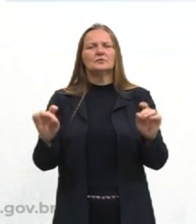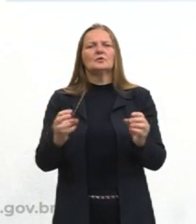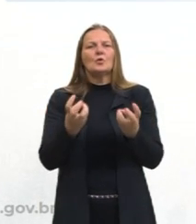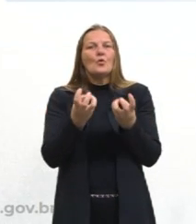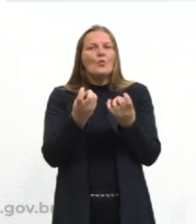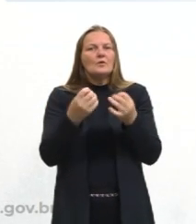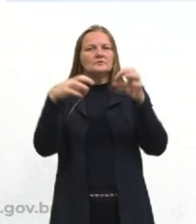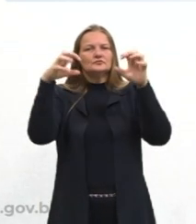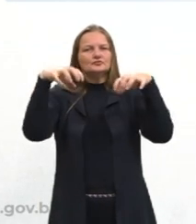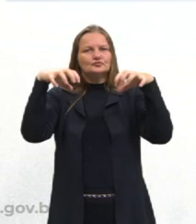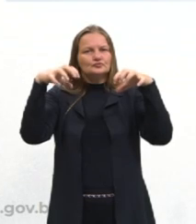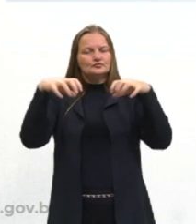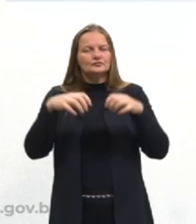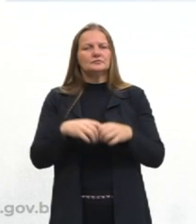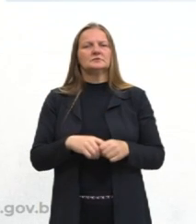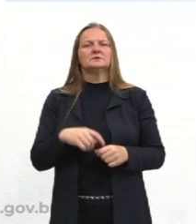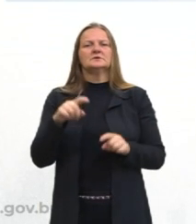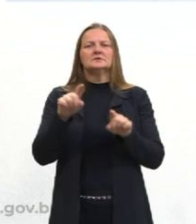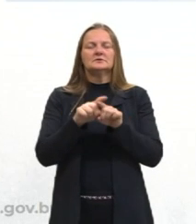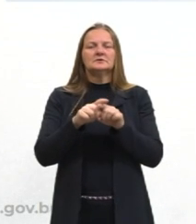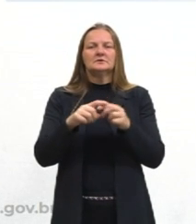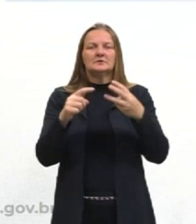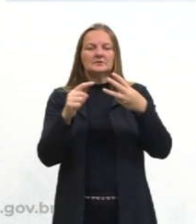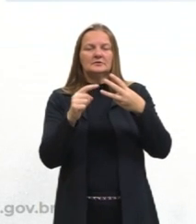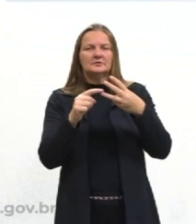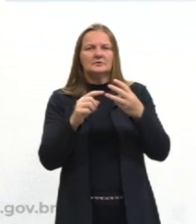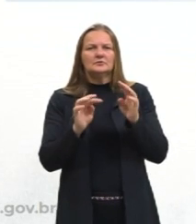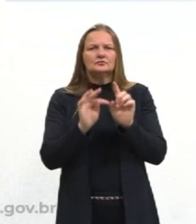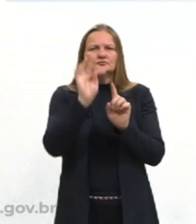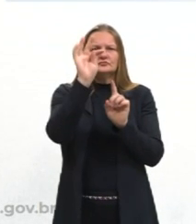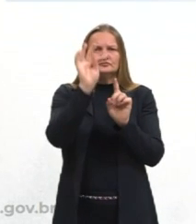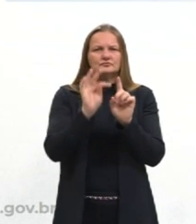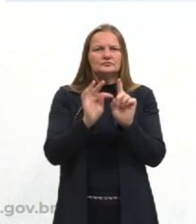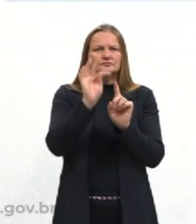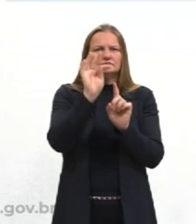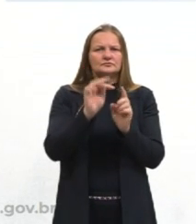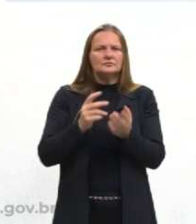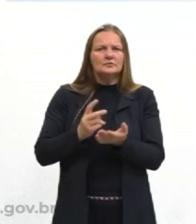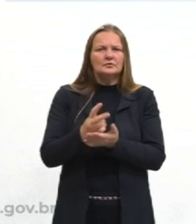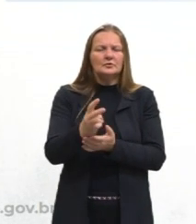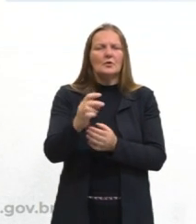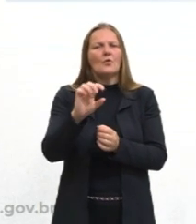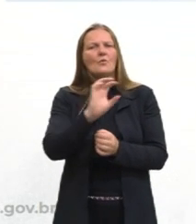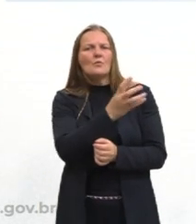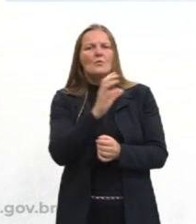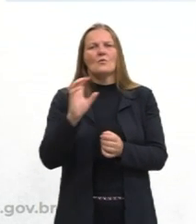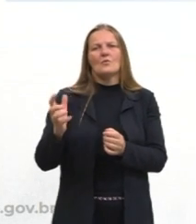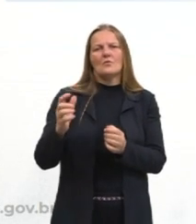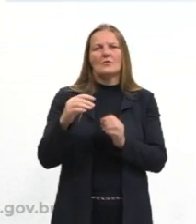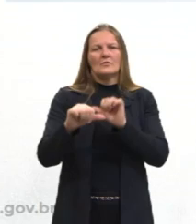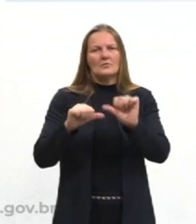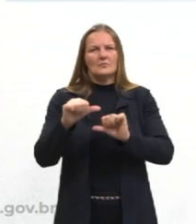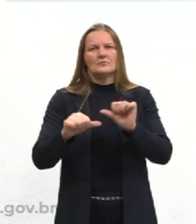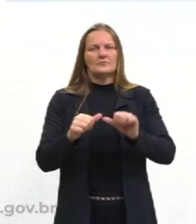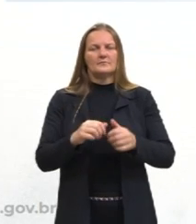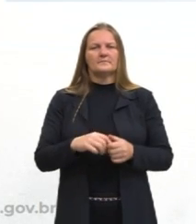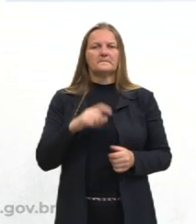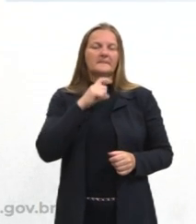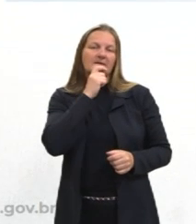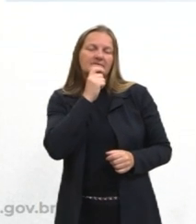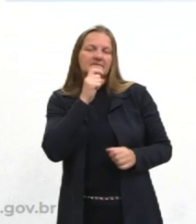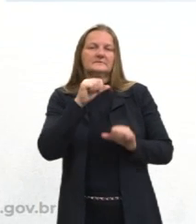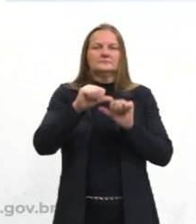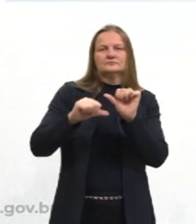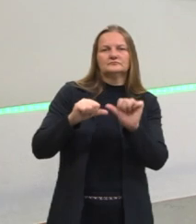quantidade de chuva o regime hídrico EA terceira então a temperatura se ela é permanente ela é sazonal certo ou se ela é